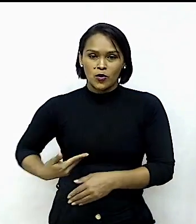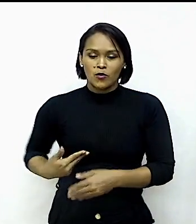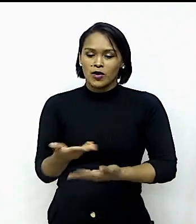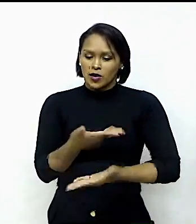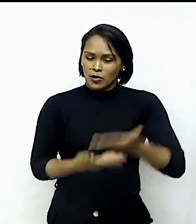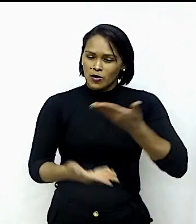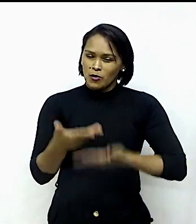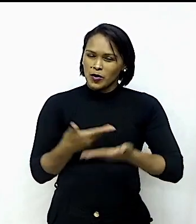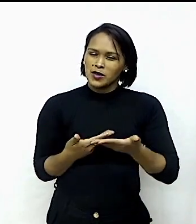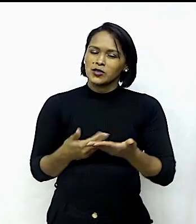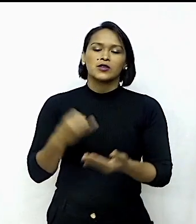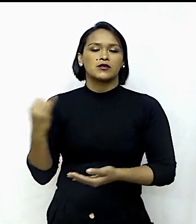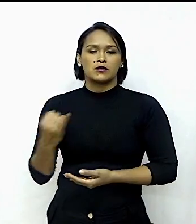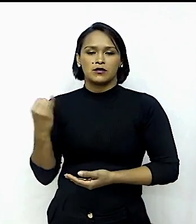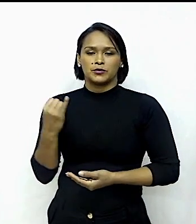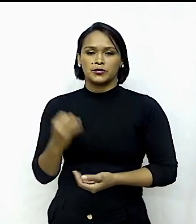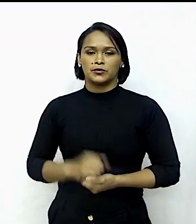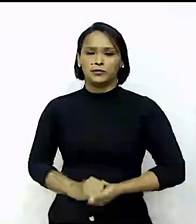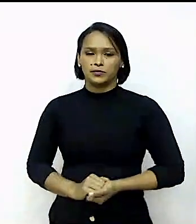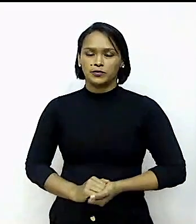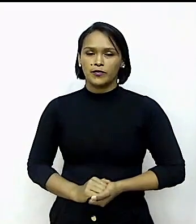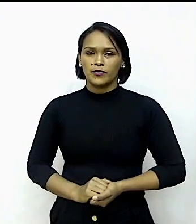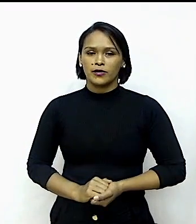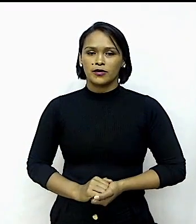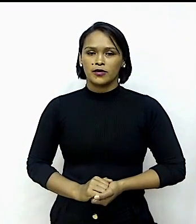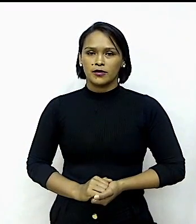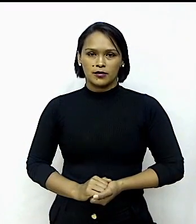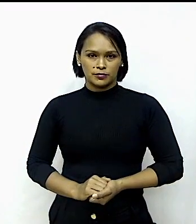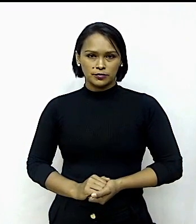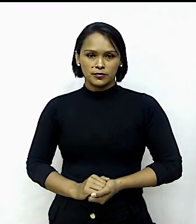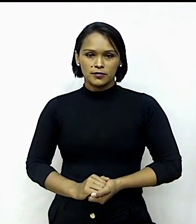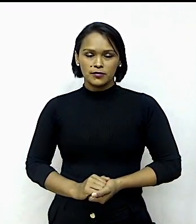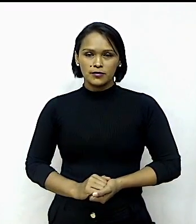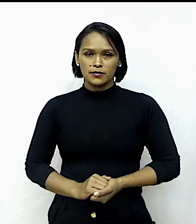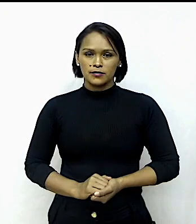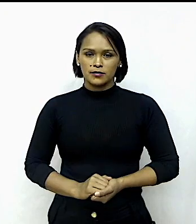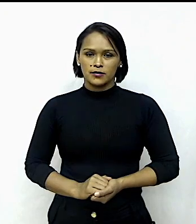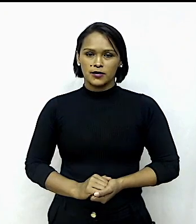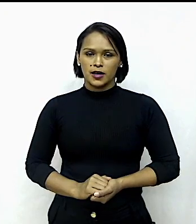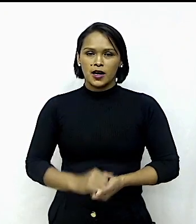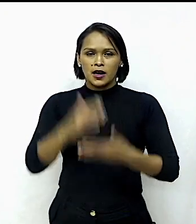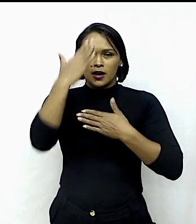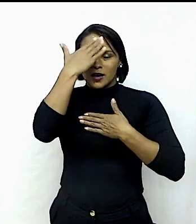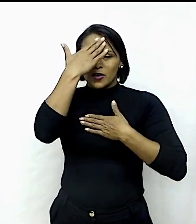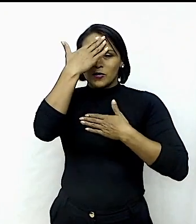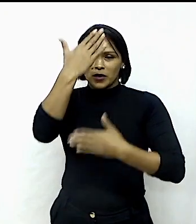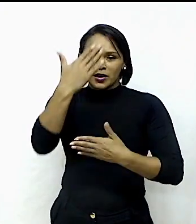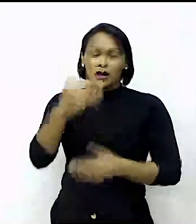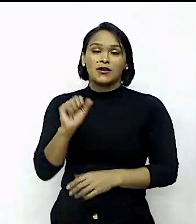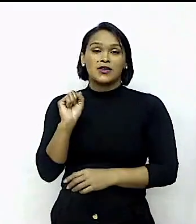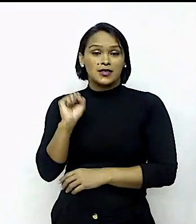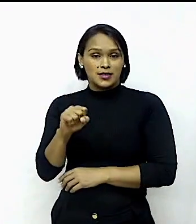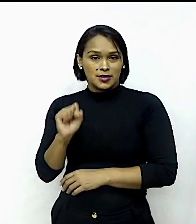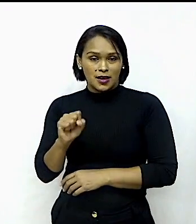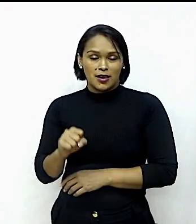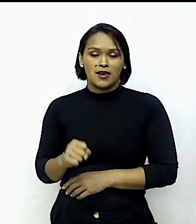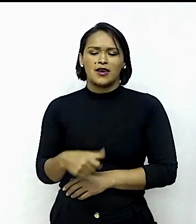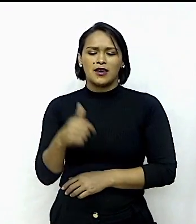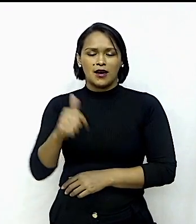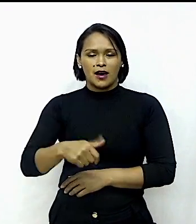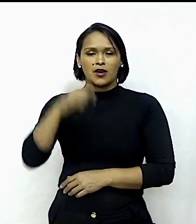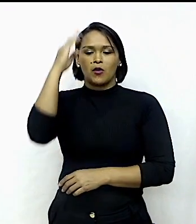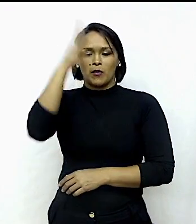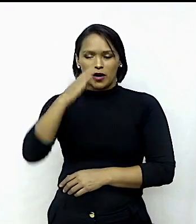Indústria é obrigado a tua Obrigado certamente temos